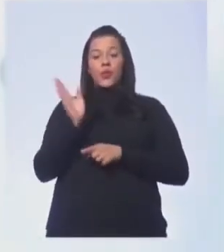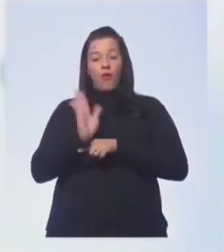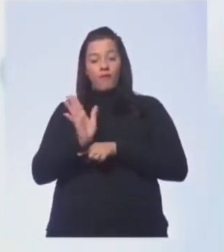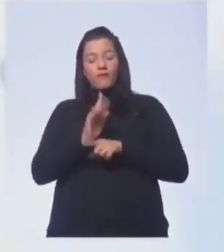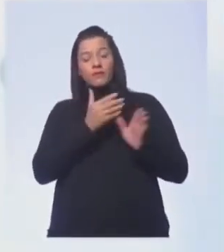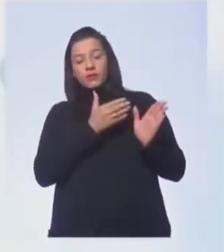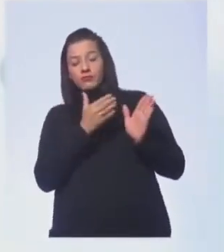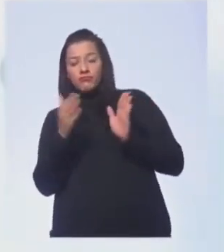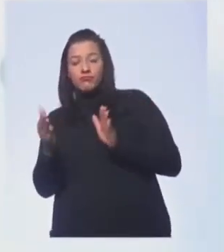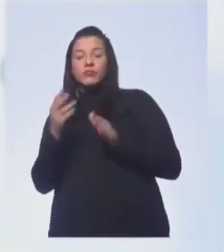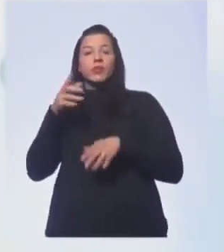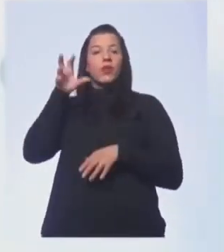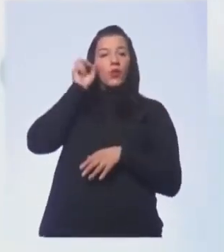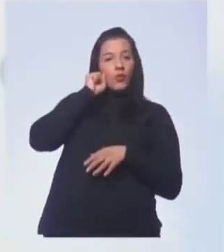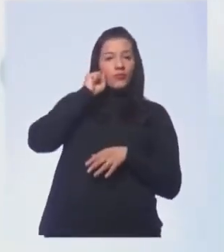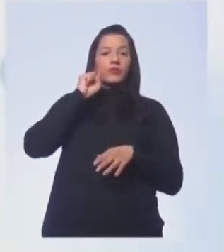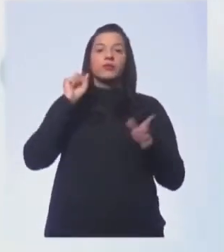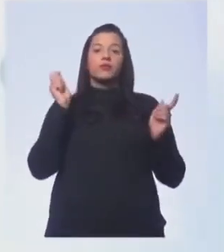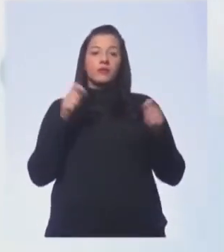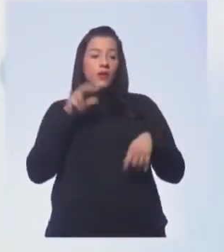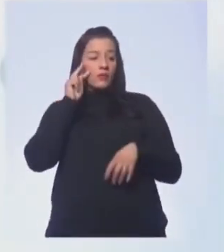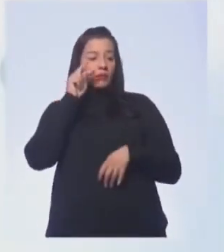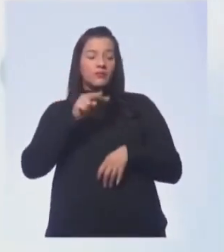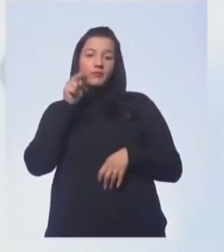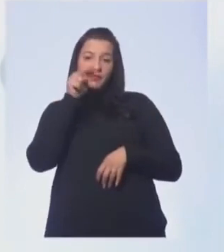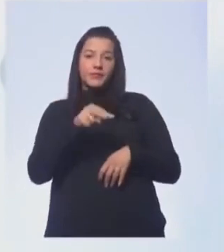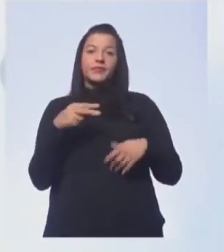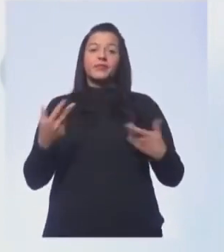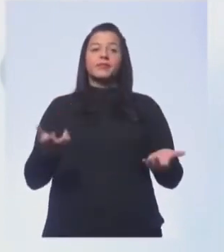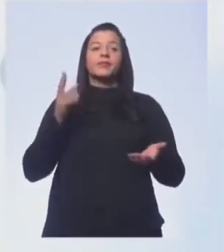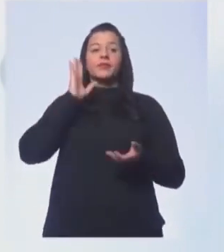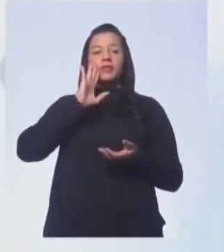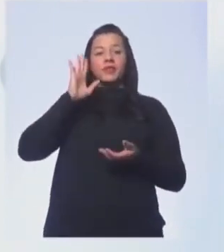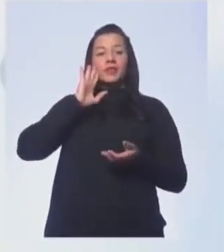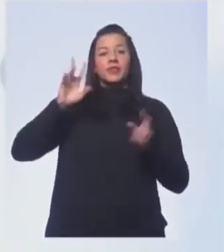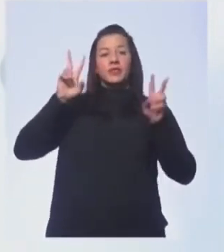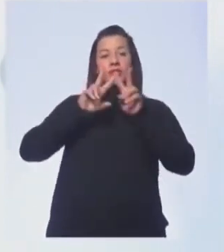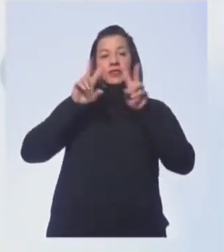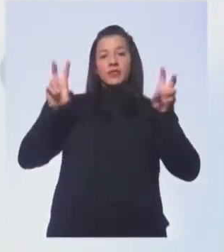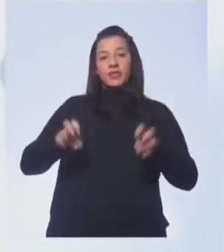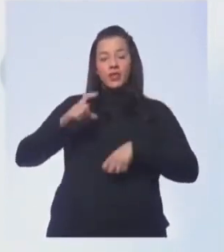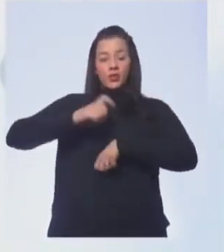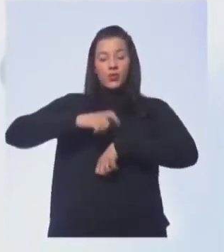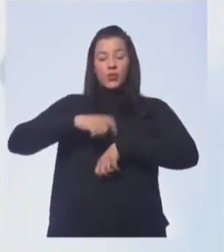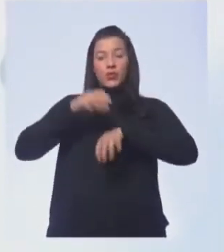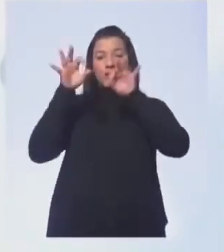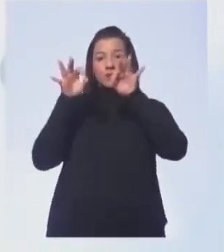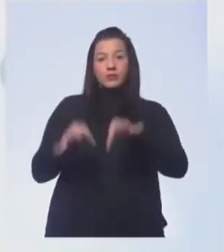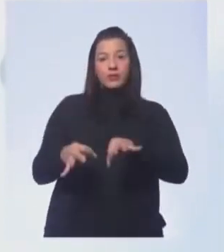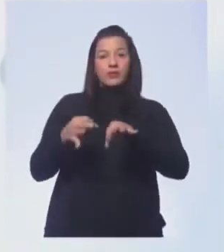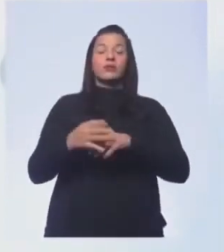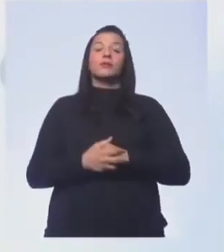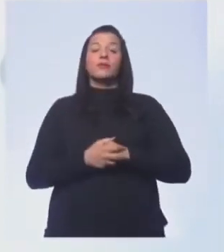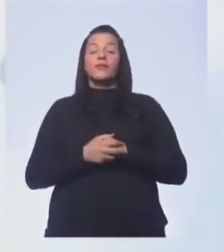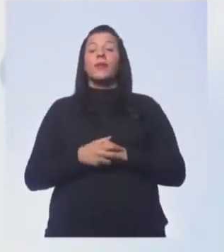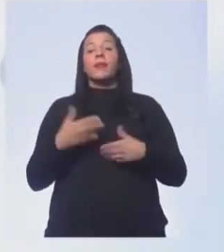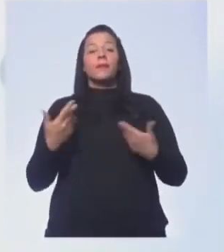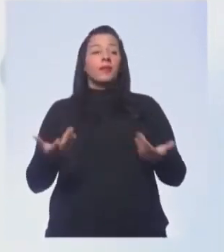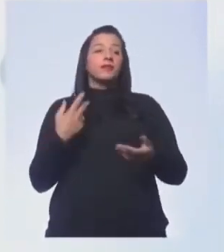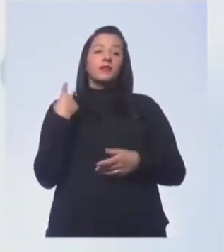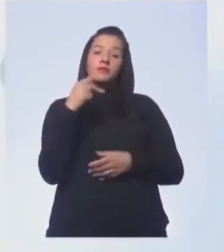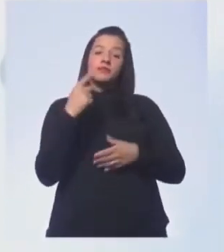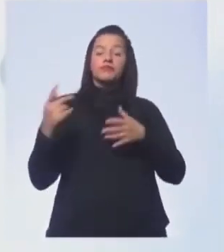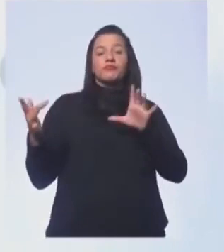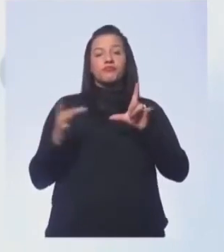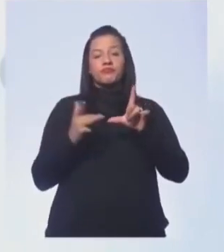coisa, é aquele programa que você quer ouvir, aquela mensagem que você quer ouvir que tem um horário certo, seria um programa com horário certo. Nesse caso, não, tá lá o